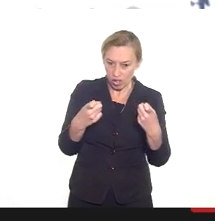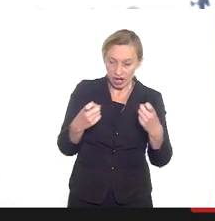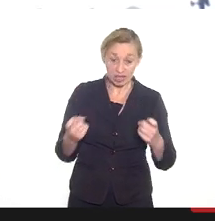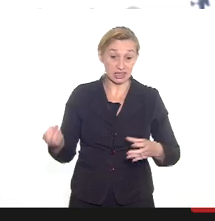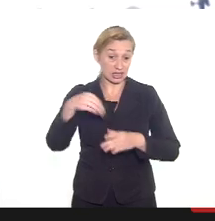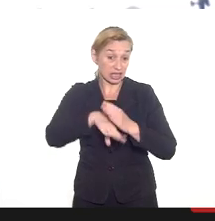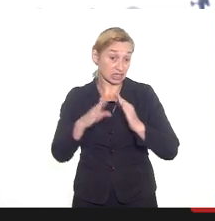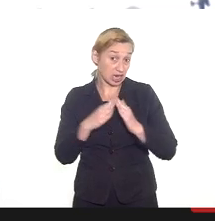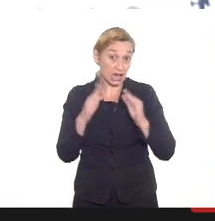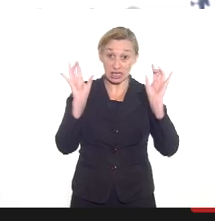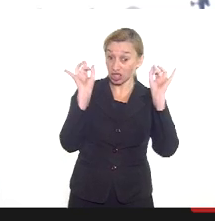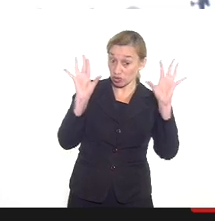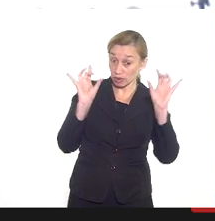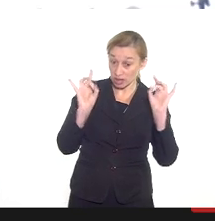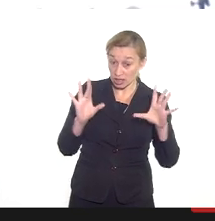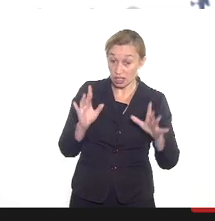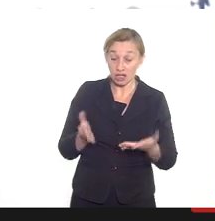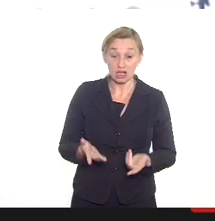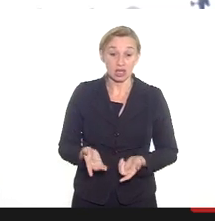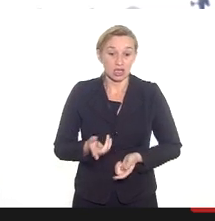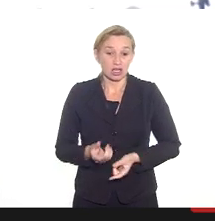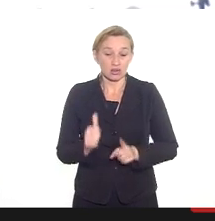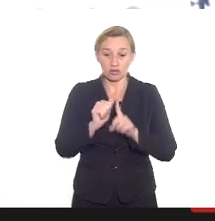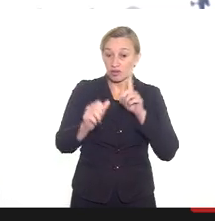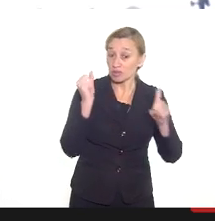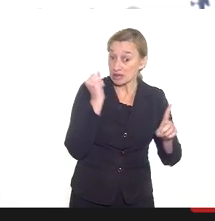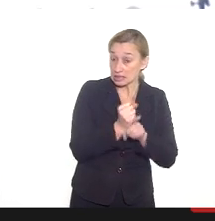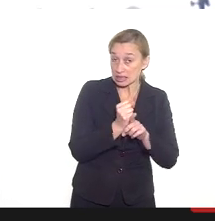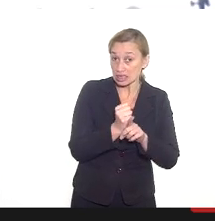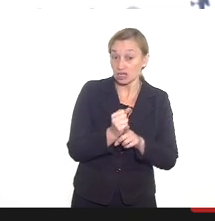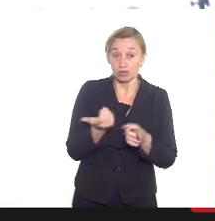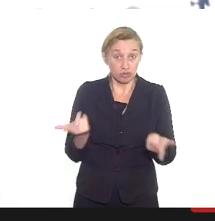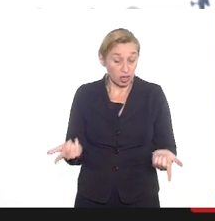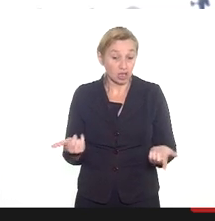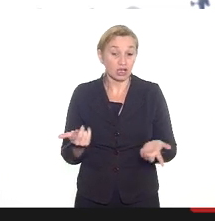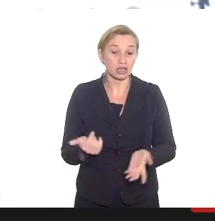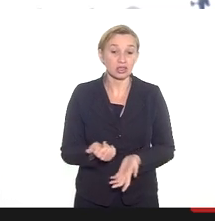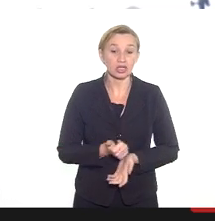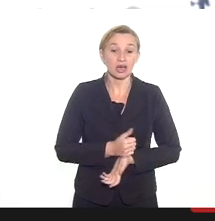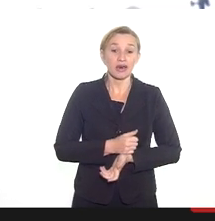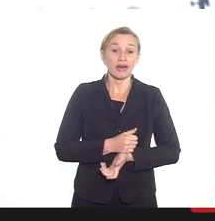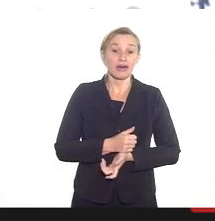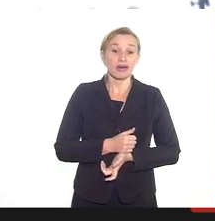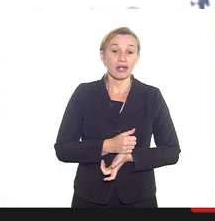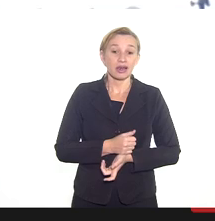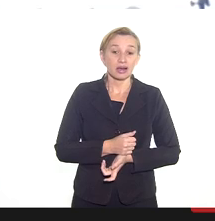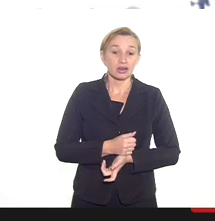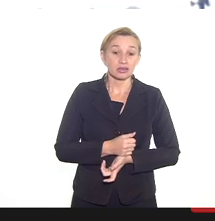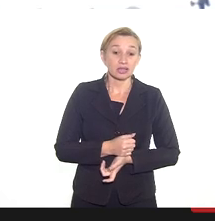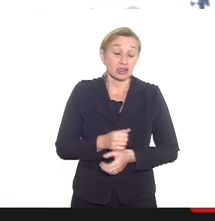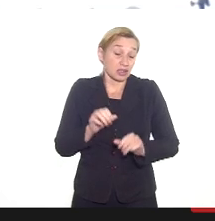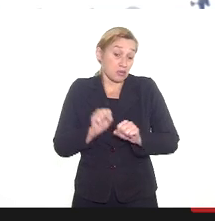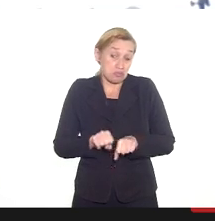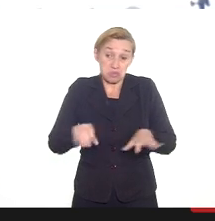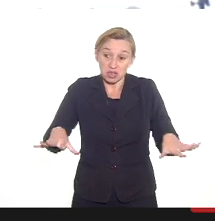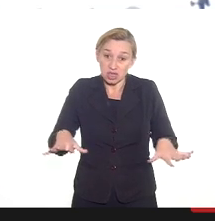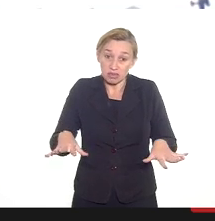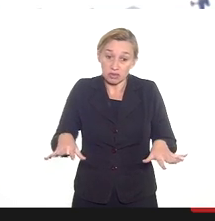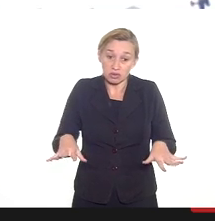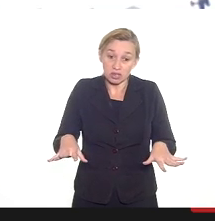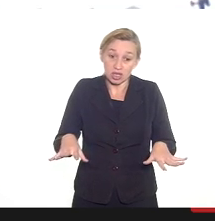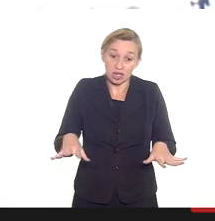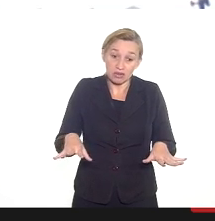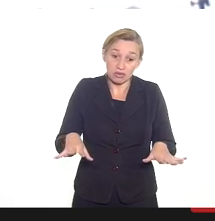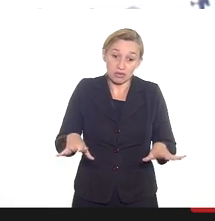em especial as vítimas de feminicídio, querendo dizer, claro, que essa pandemia teve um